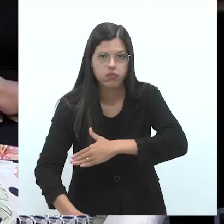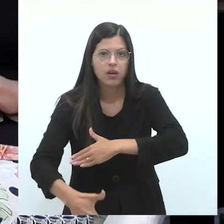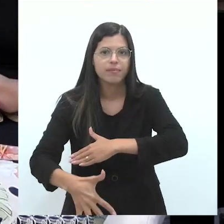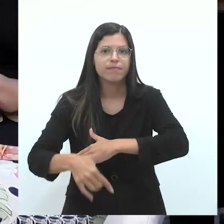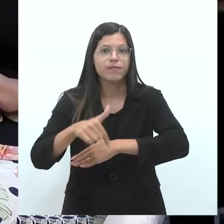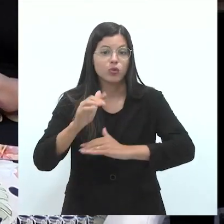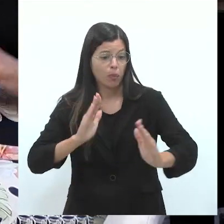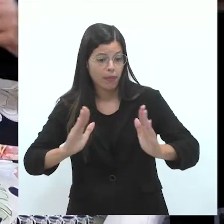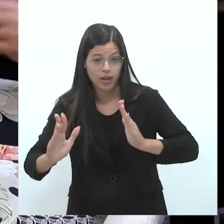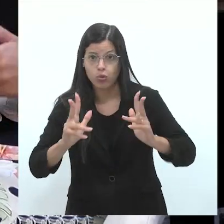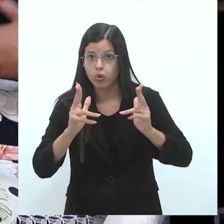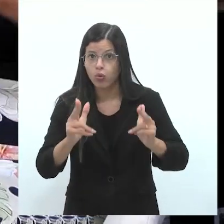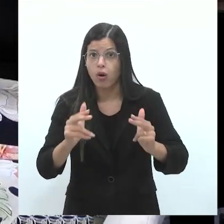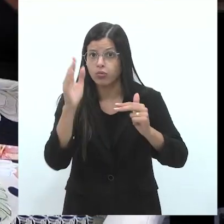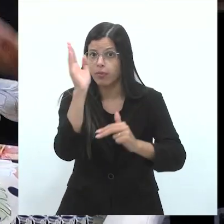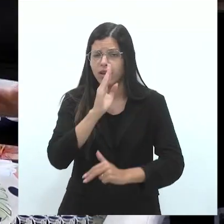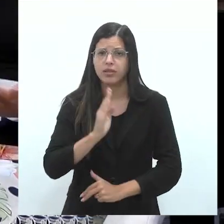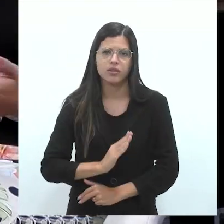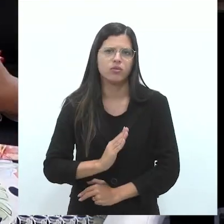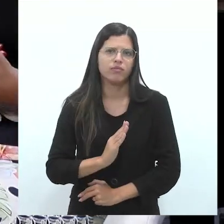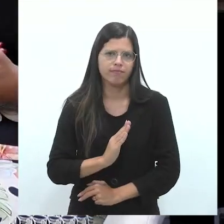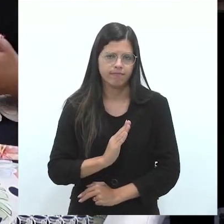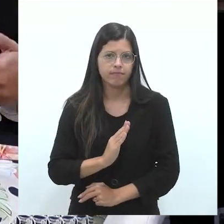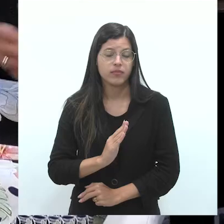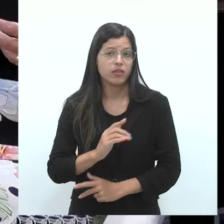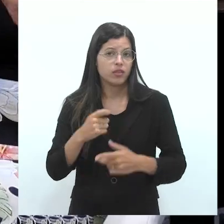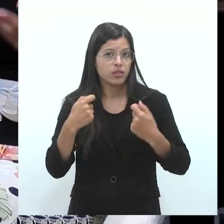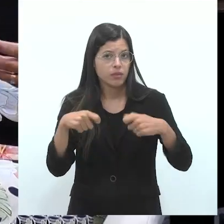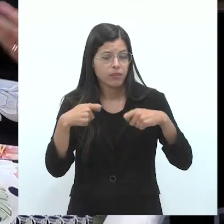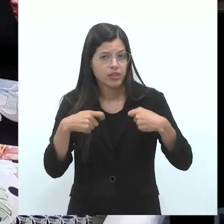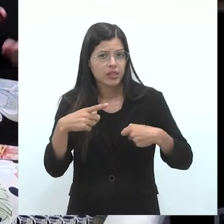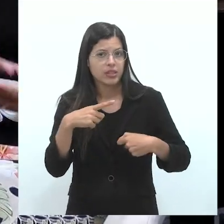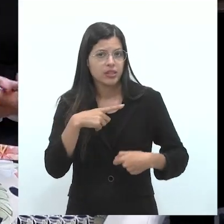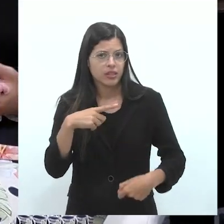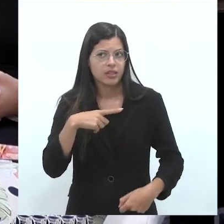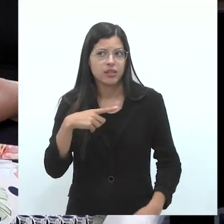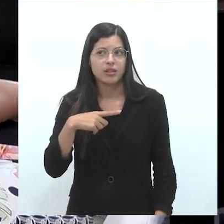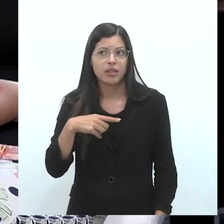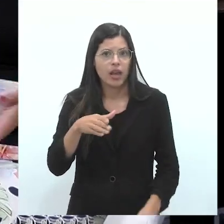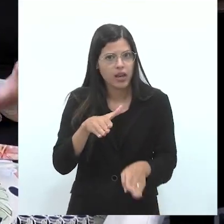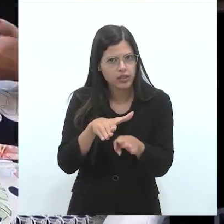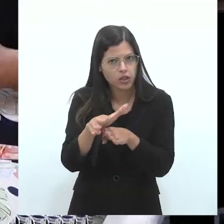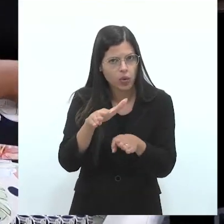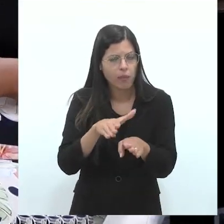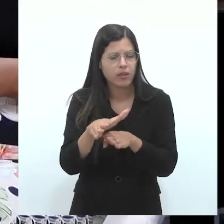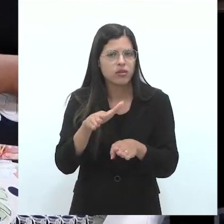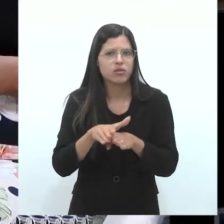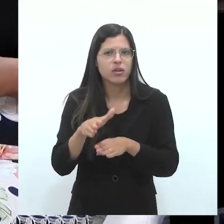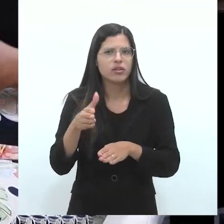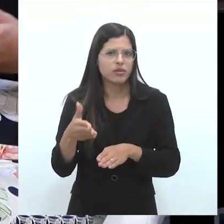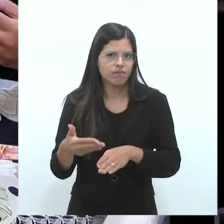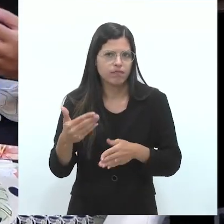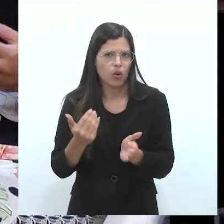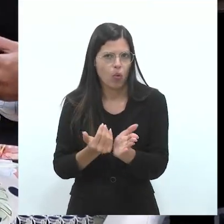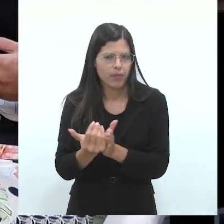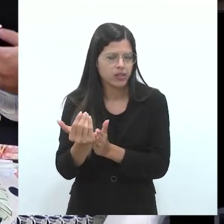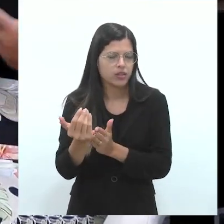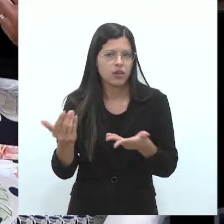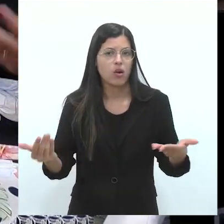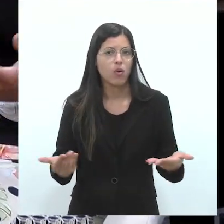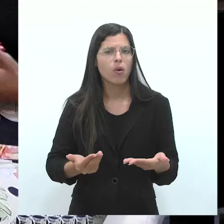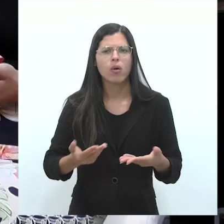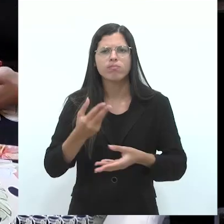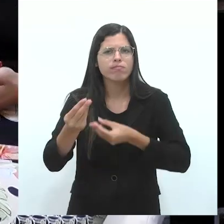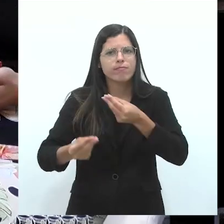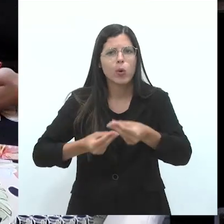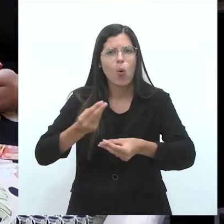Brasil. Então, realmente, é necessário que nós tenhamos protocolos como esse que você mencionou e que está em vigor agora. Como